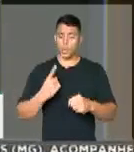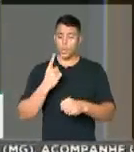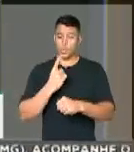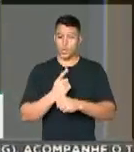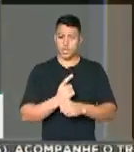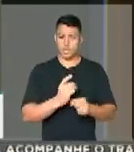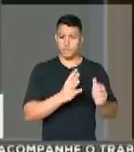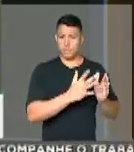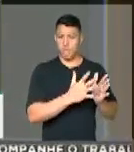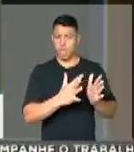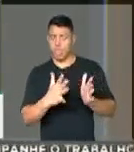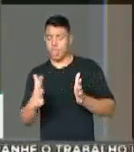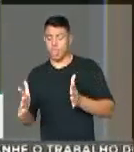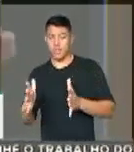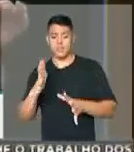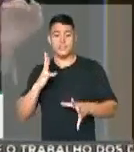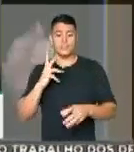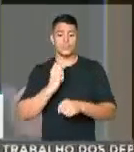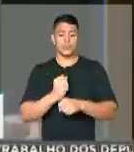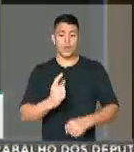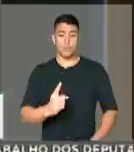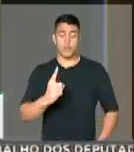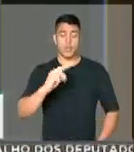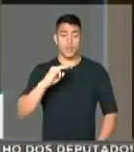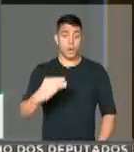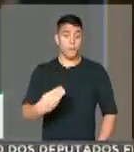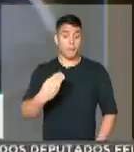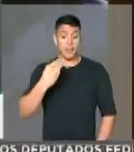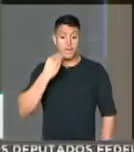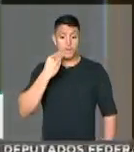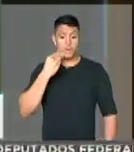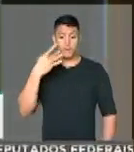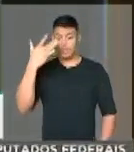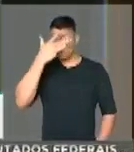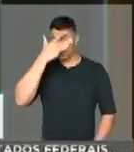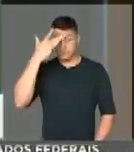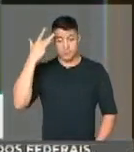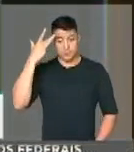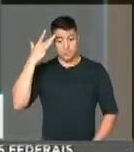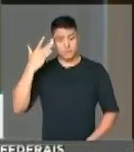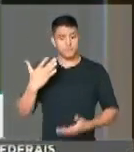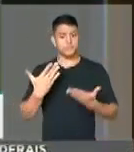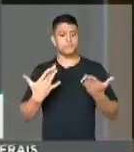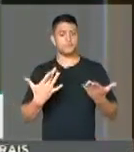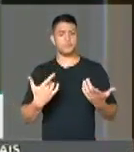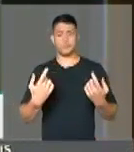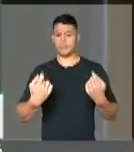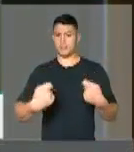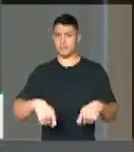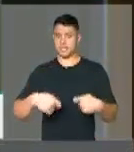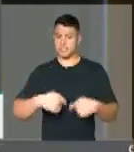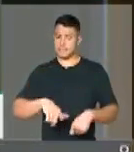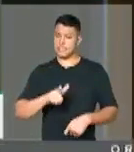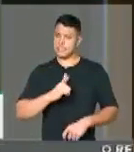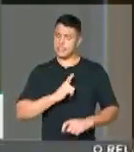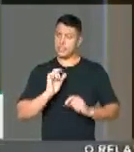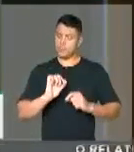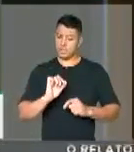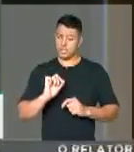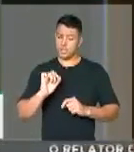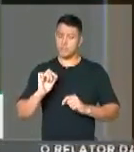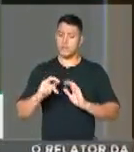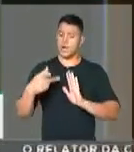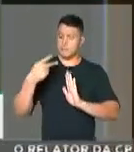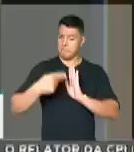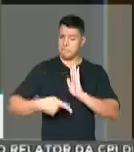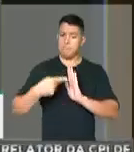de pessoas nas unidades prisionais. Então a gente tem que ter política pública que enfrente essa